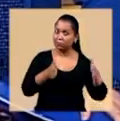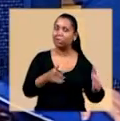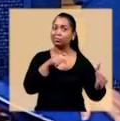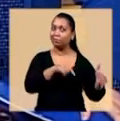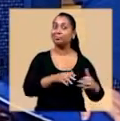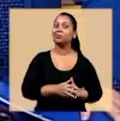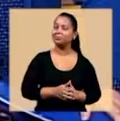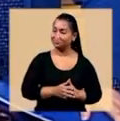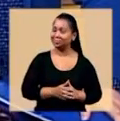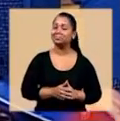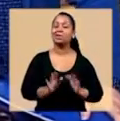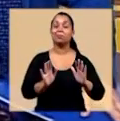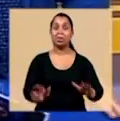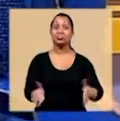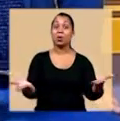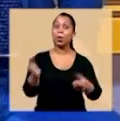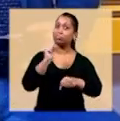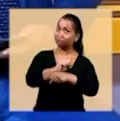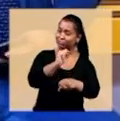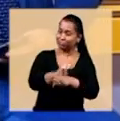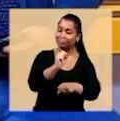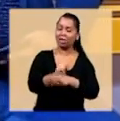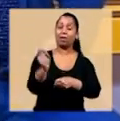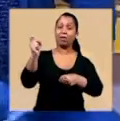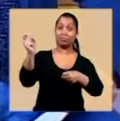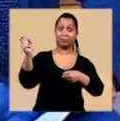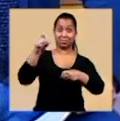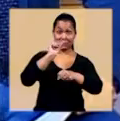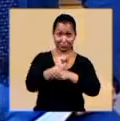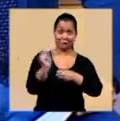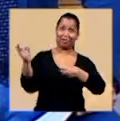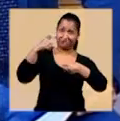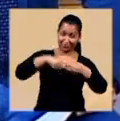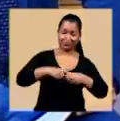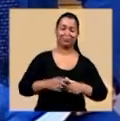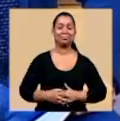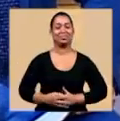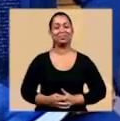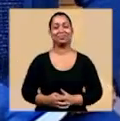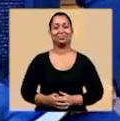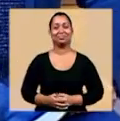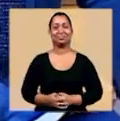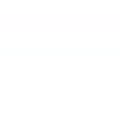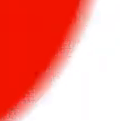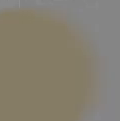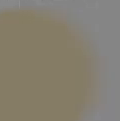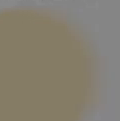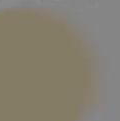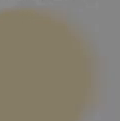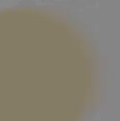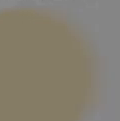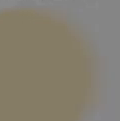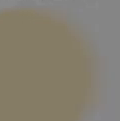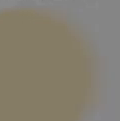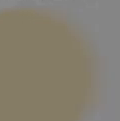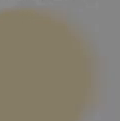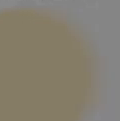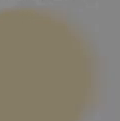informação interessante nesse primeiro bloco, né? É isso mesmo, Vivian, mas a gente faz um breve intervalo. Você não saia daí, a gente volta já já.